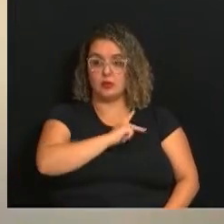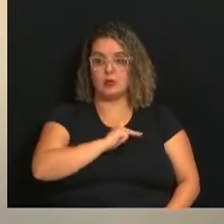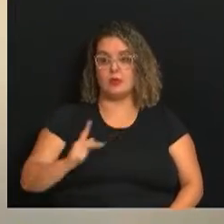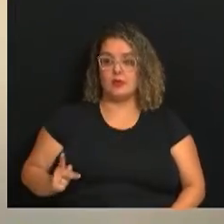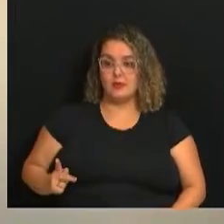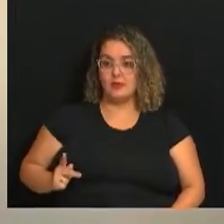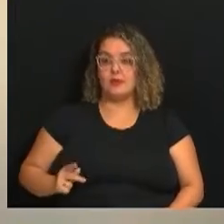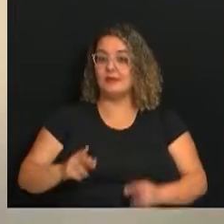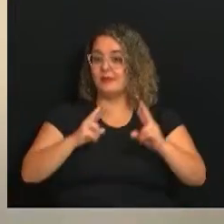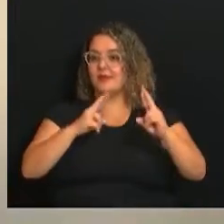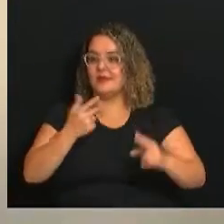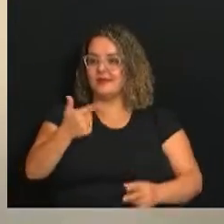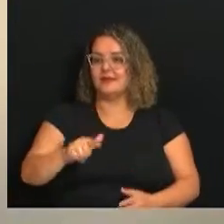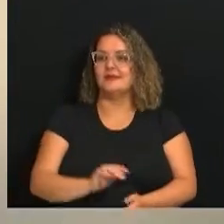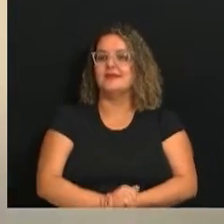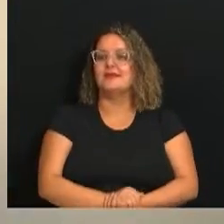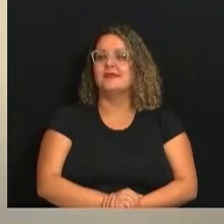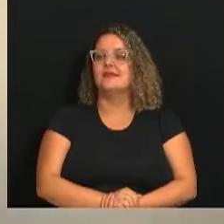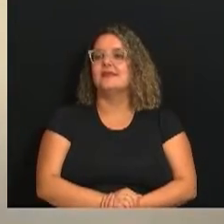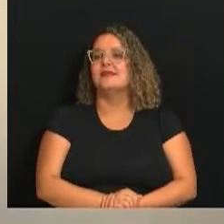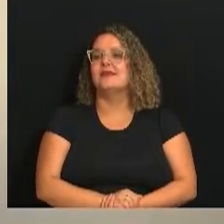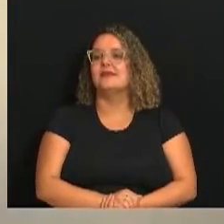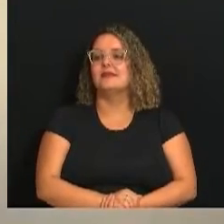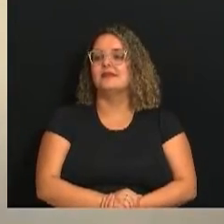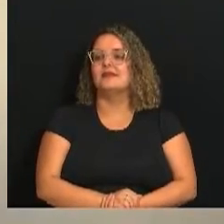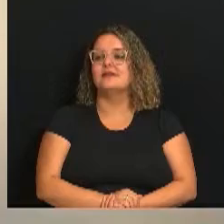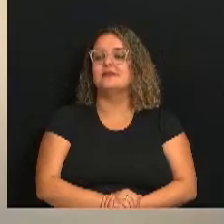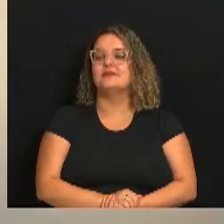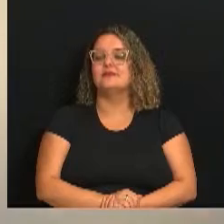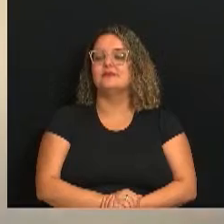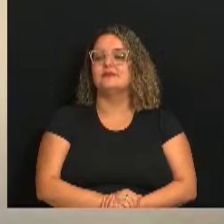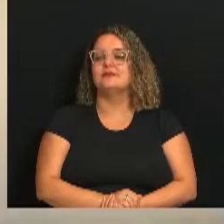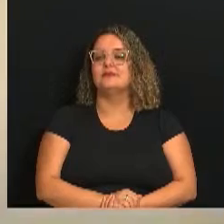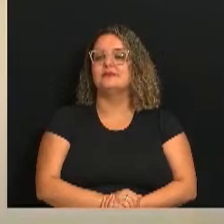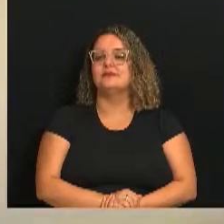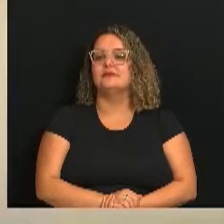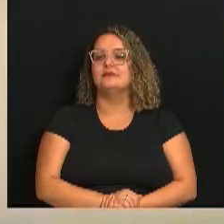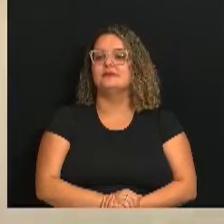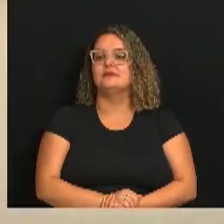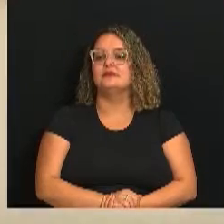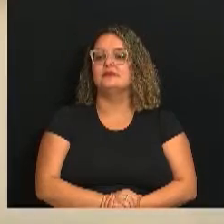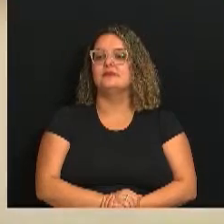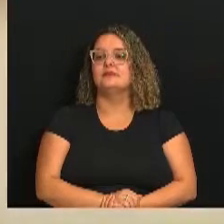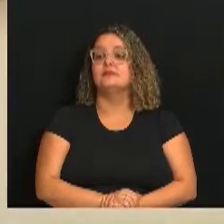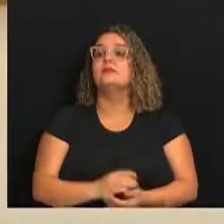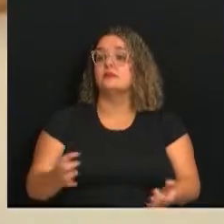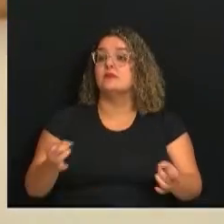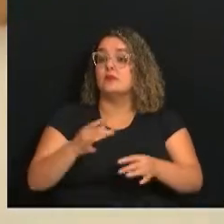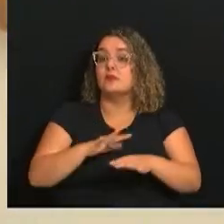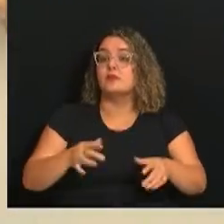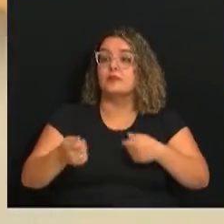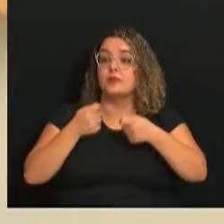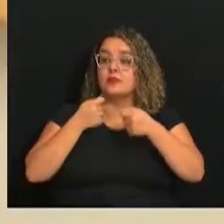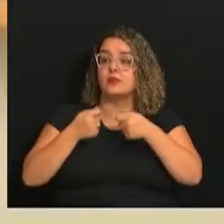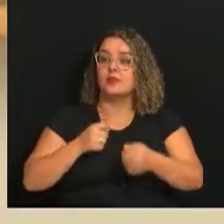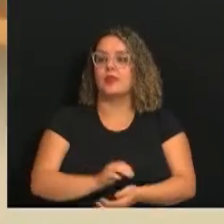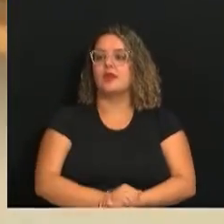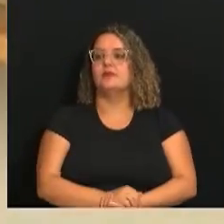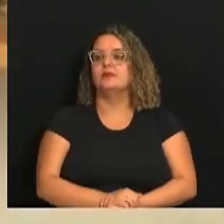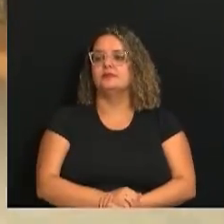Orquestra Tambores de Aço no YouTube, vocês vão achar aí na internet coisas, né? E lá ela cresceu aqui, nasceu na Tainá,